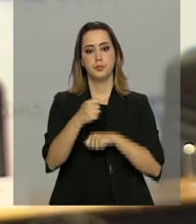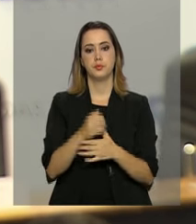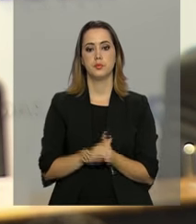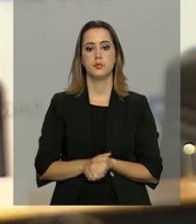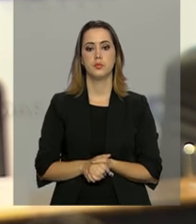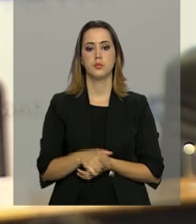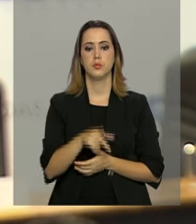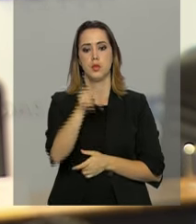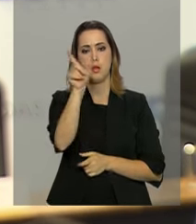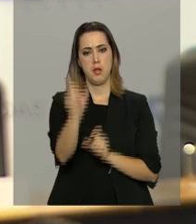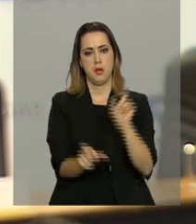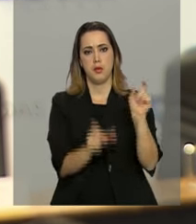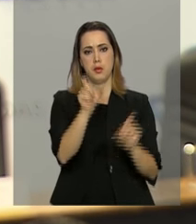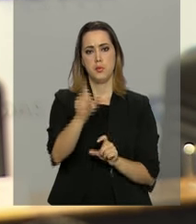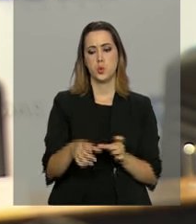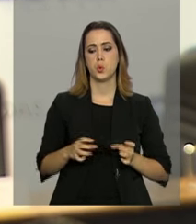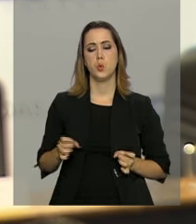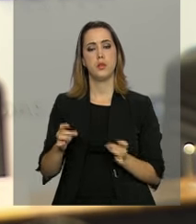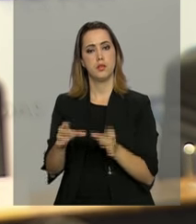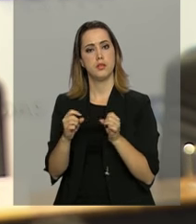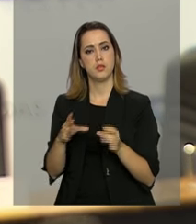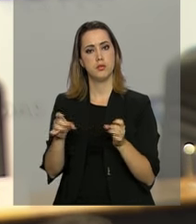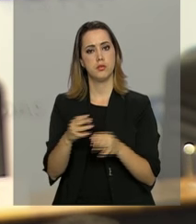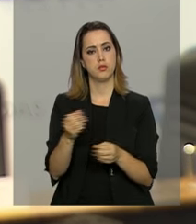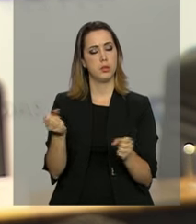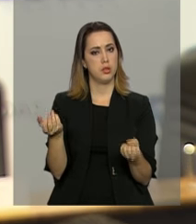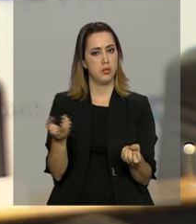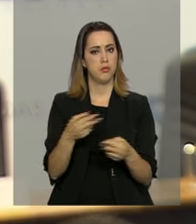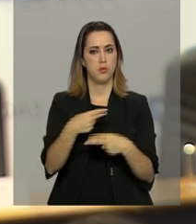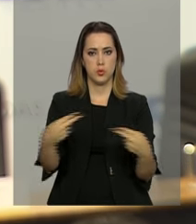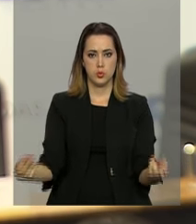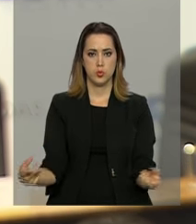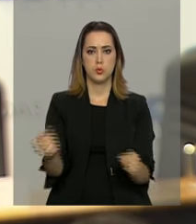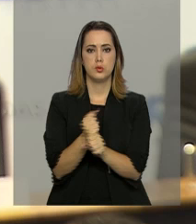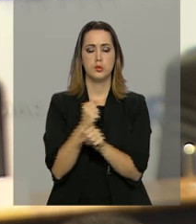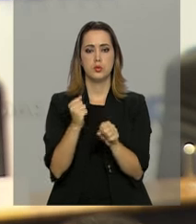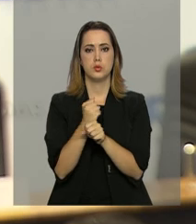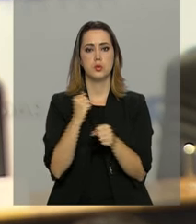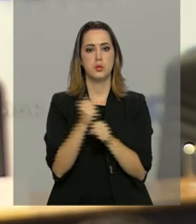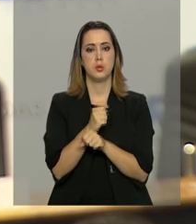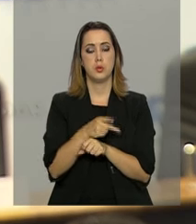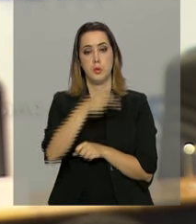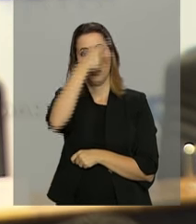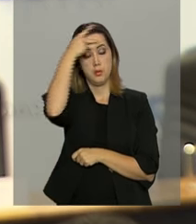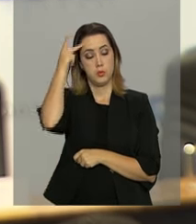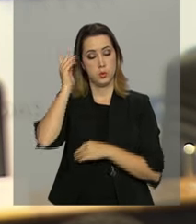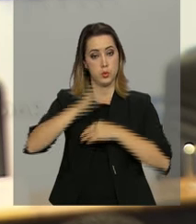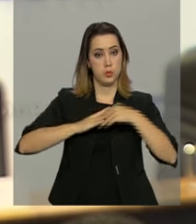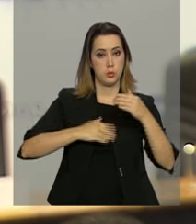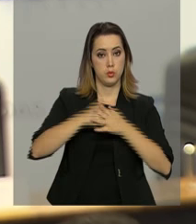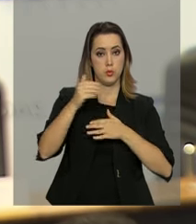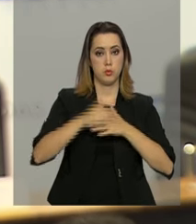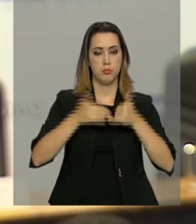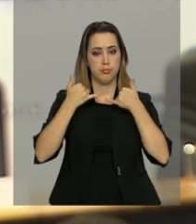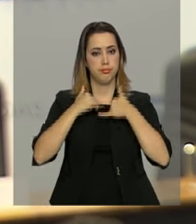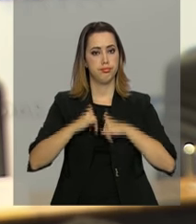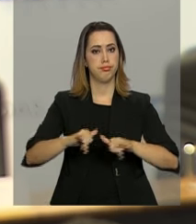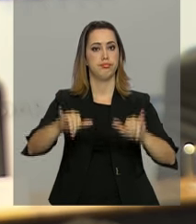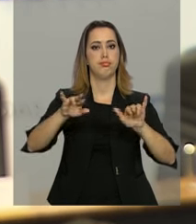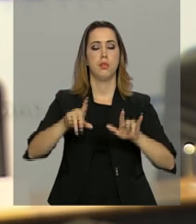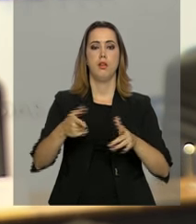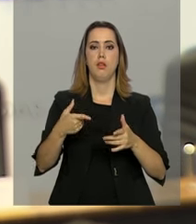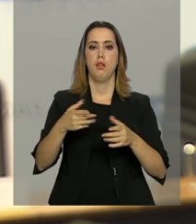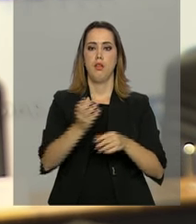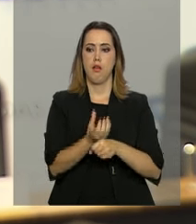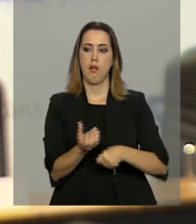pequeno comerciante que vende material de construção né serralheiros né eletricistas casas de material elétrico encanadores